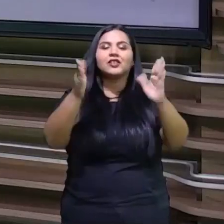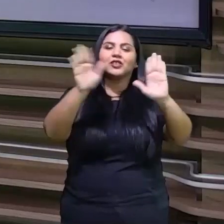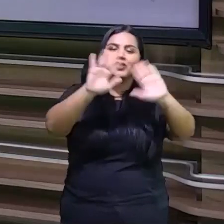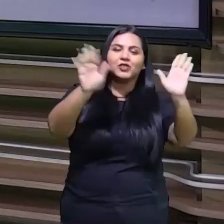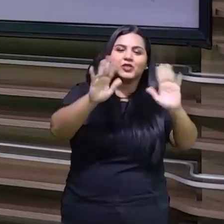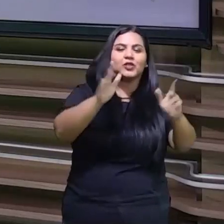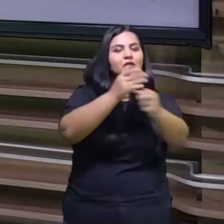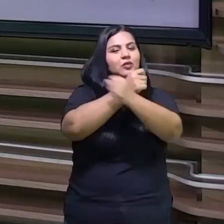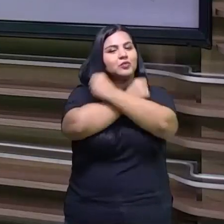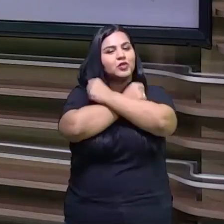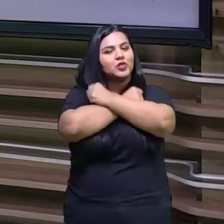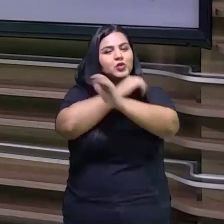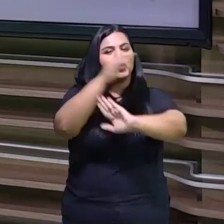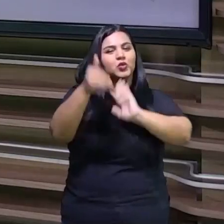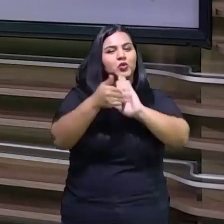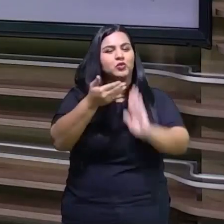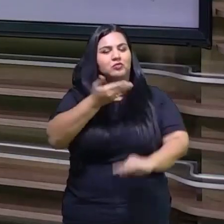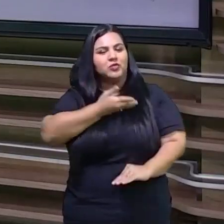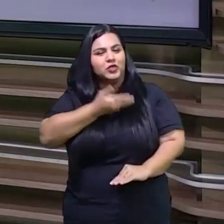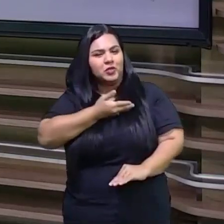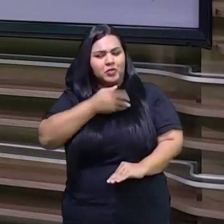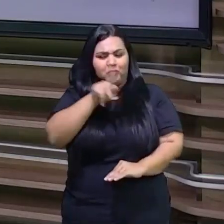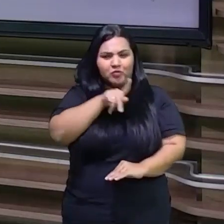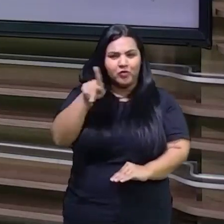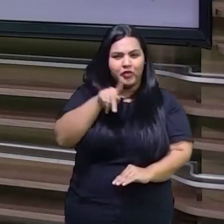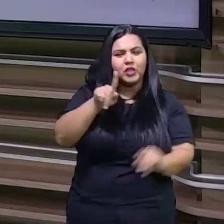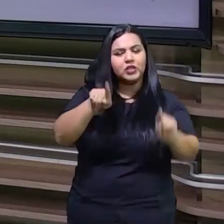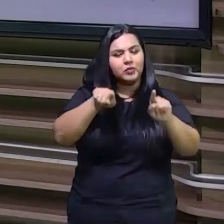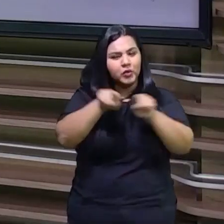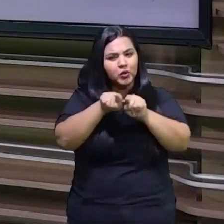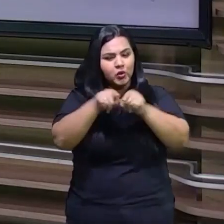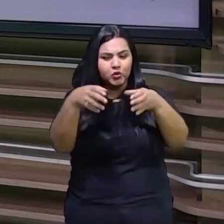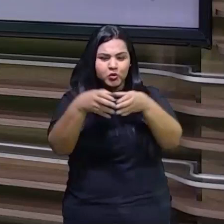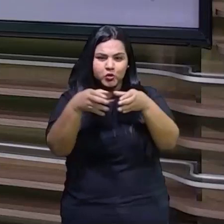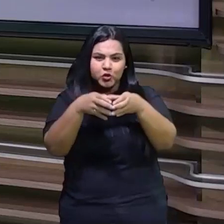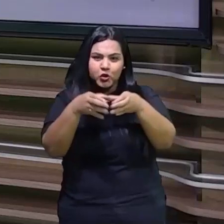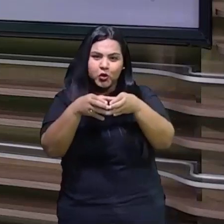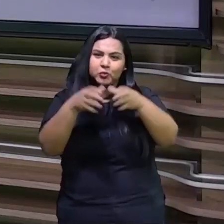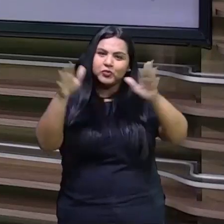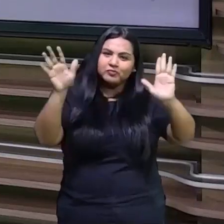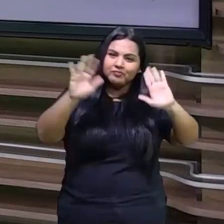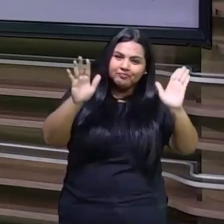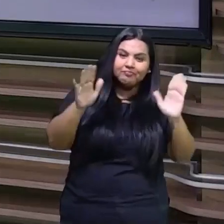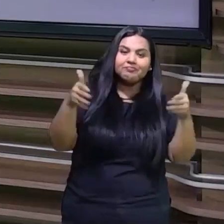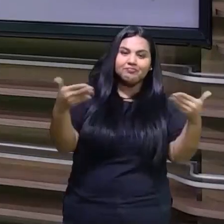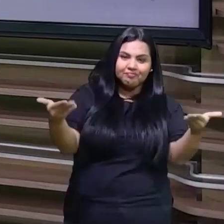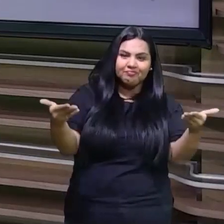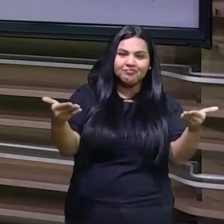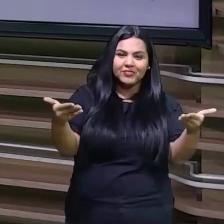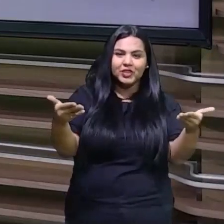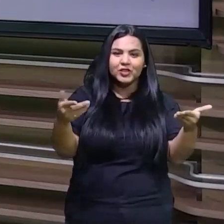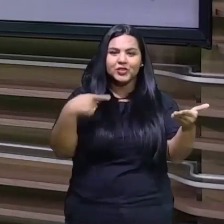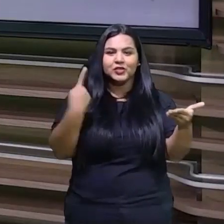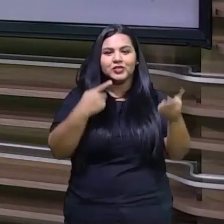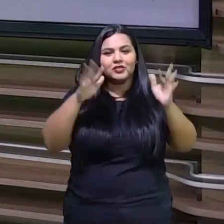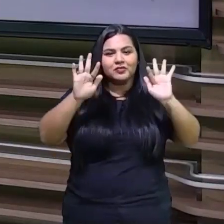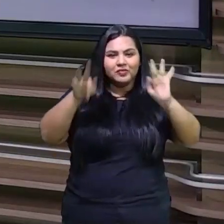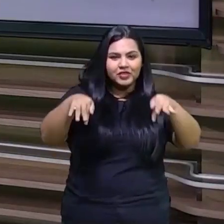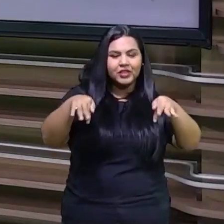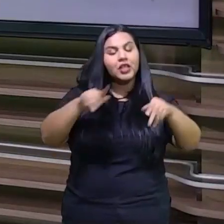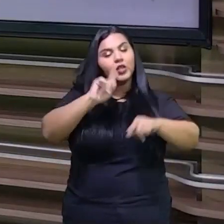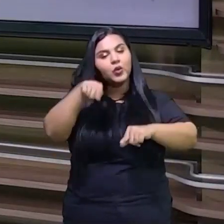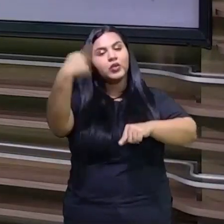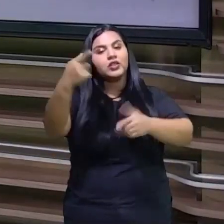a todos os meus colegas de trabalho, a toda a equipe que está ajudando a elaborar essas aulas. E assim a gente vai.